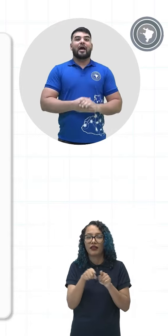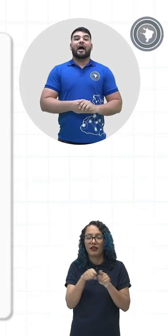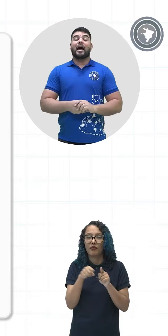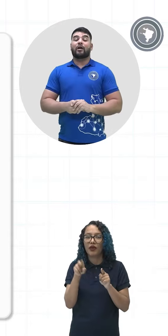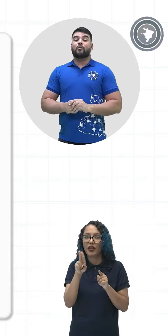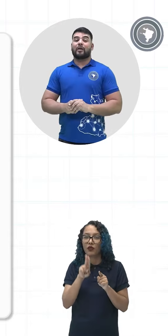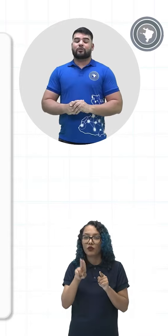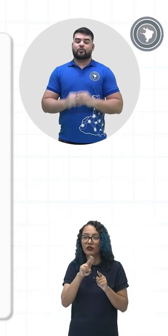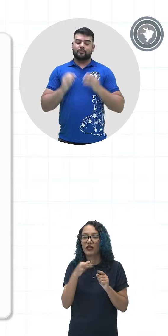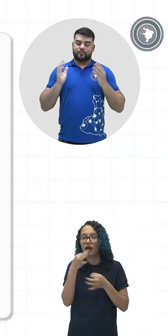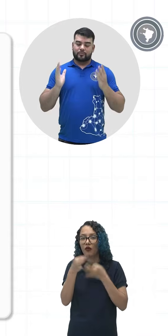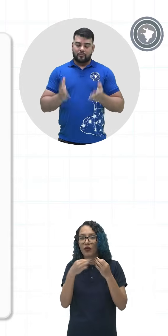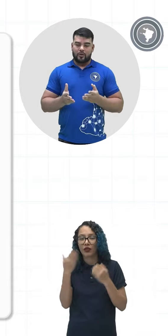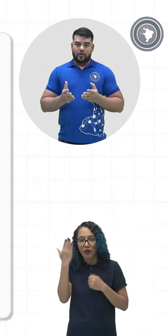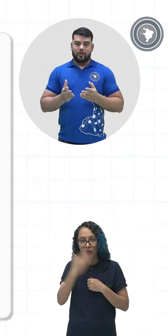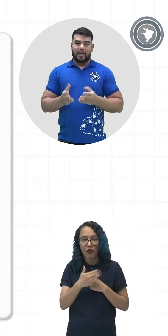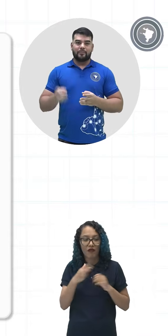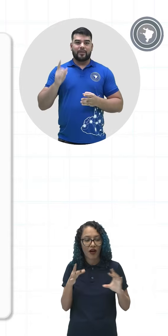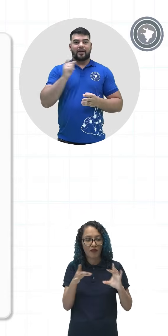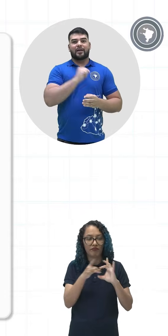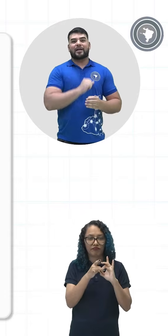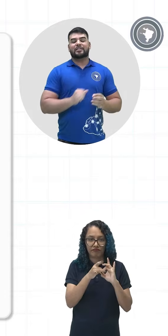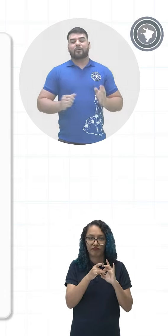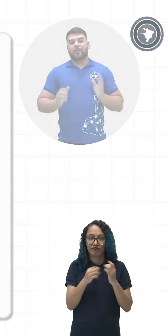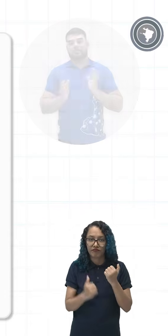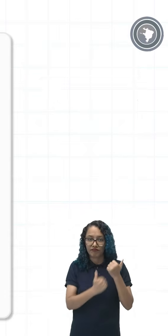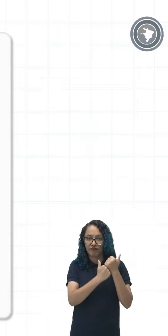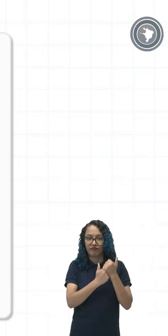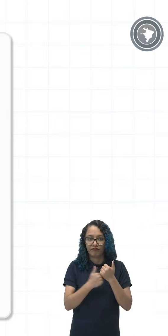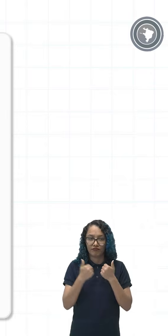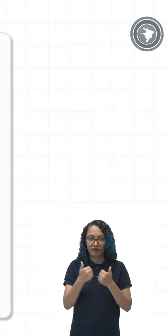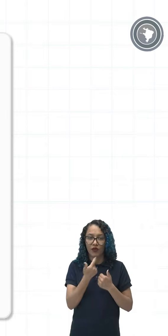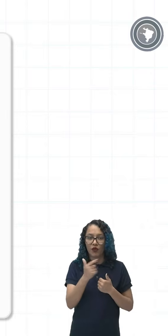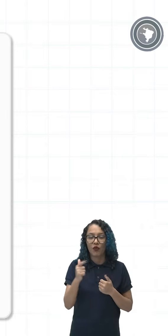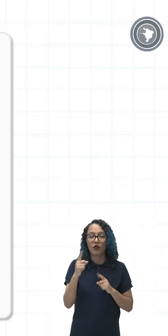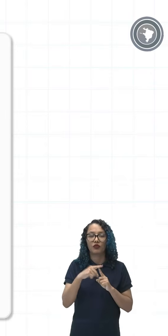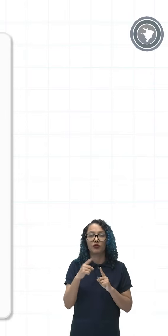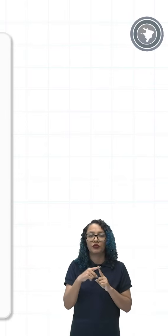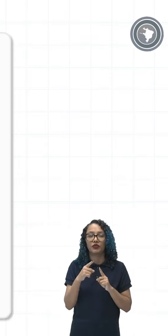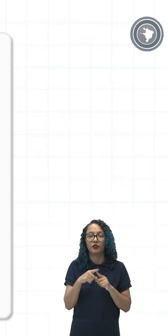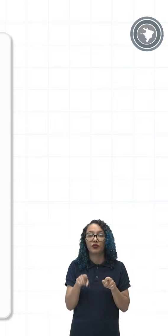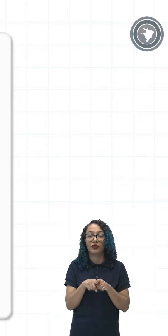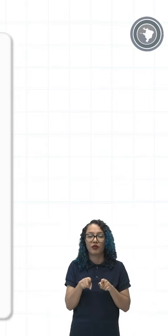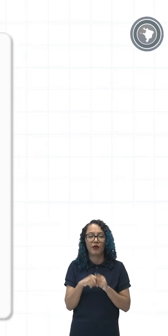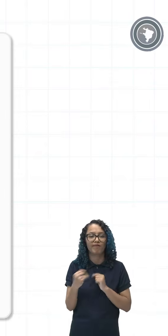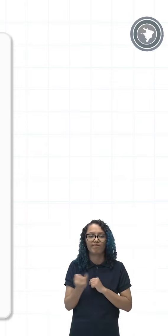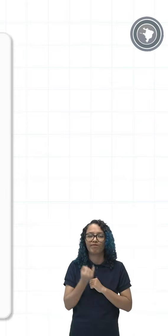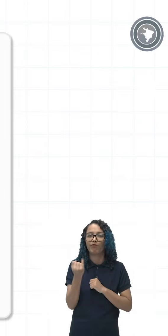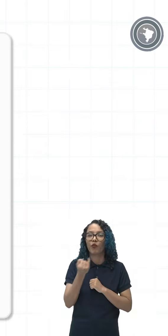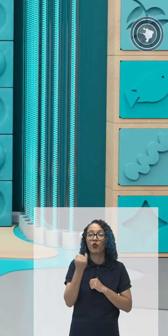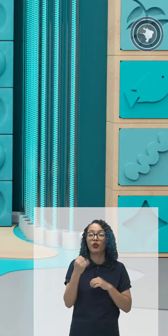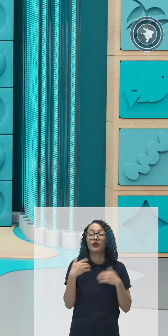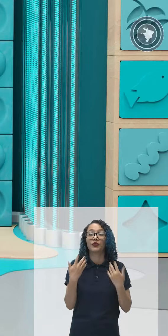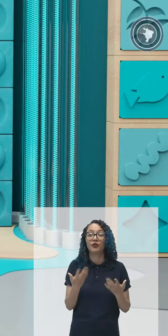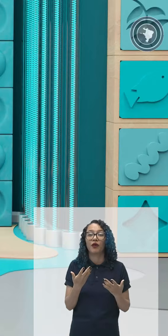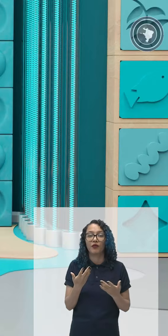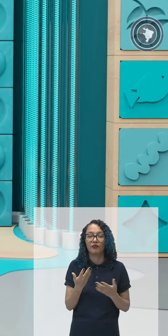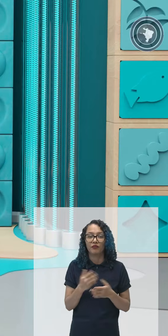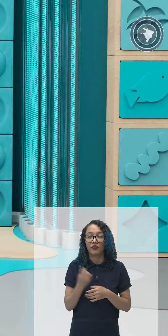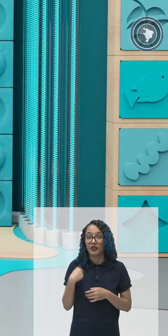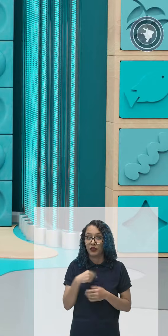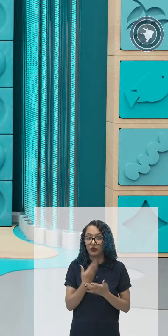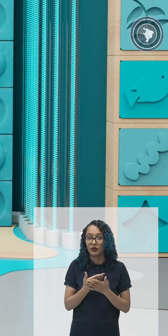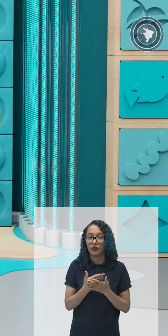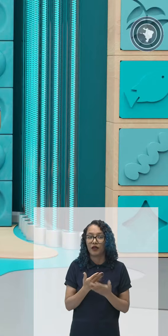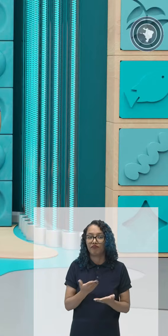de argumentos. Ok? Na sequência, outro tipo textual também importante para que nós façamos